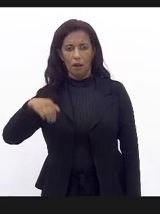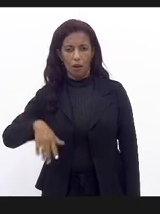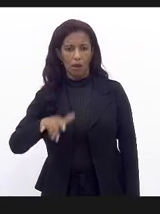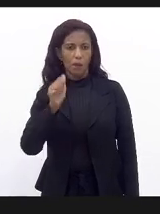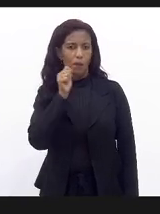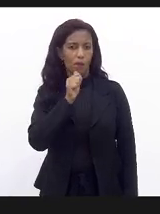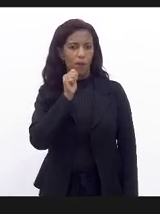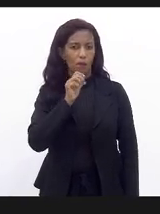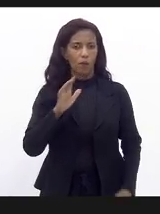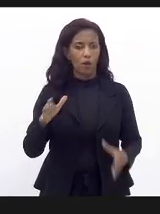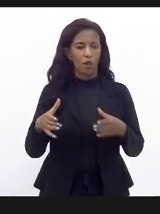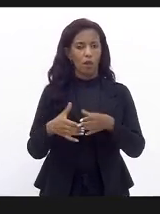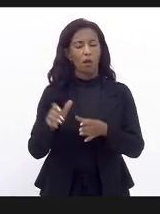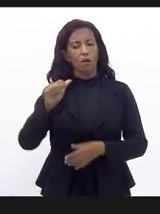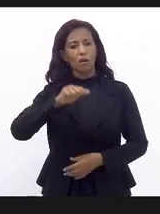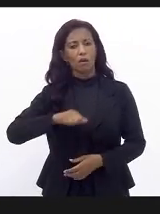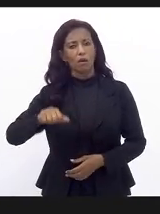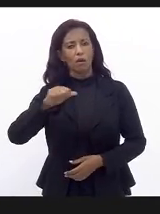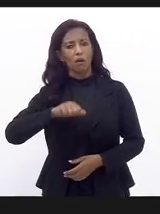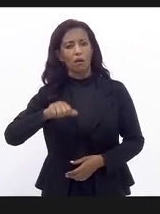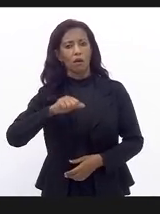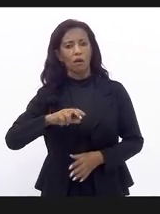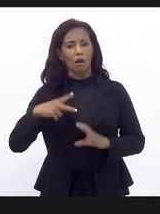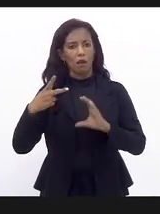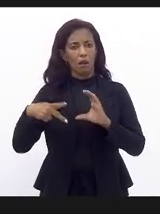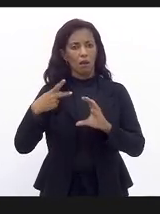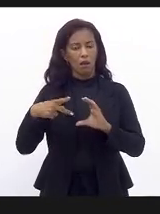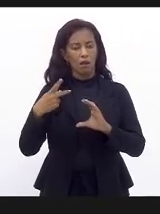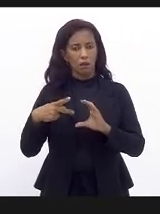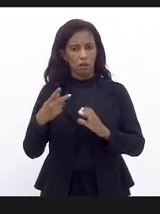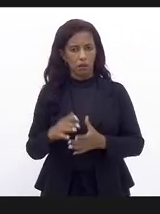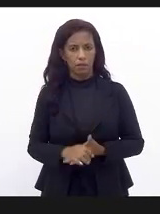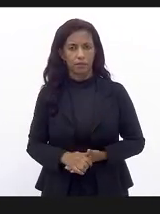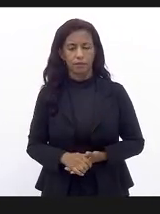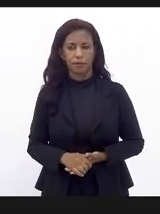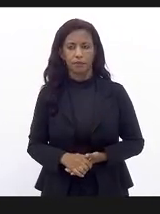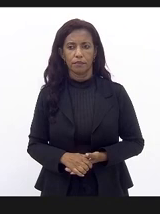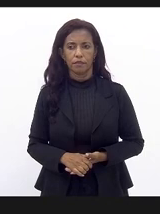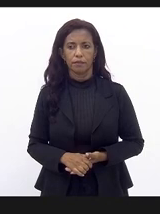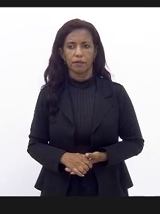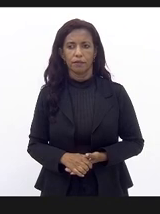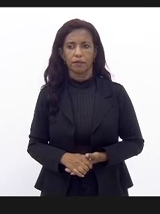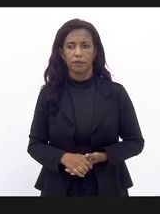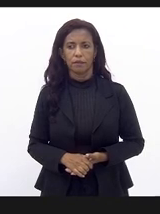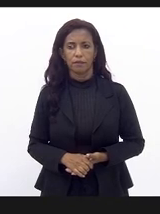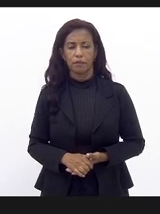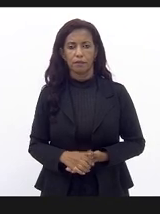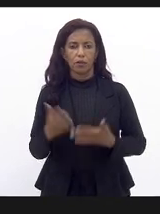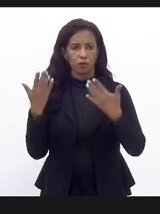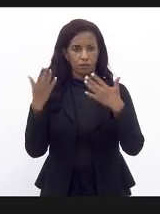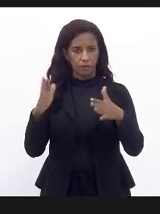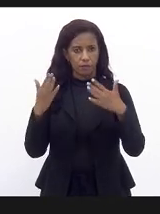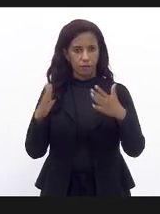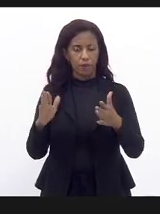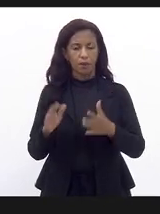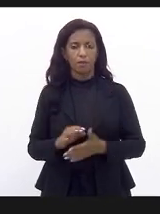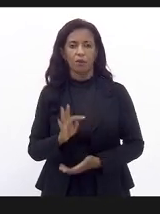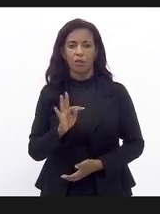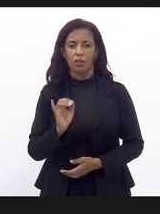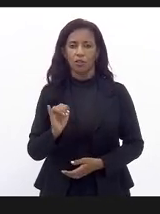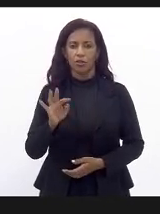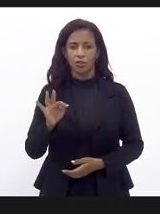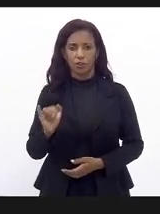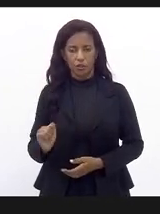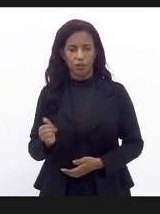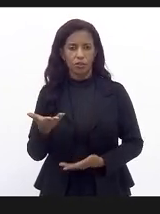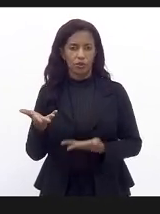a Associação Brasileira de Câmaras Municipais, né? Então, meus parabéns aí, Titi, e por